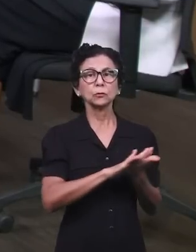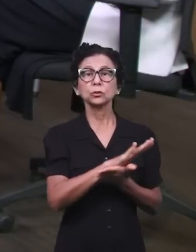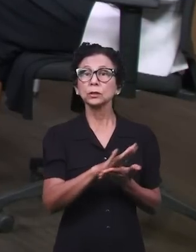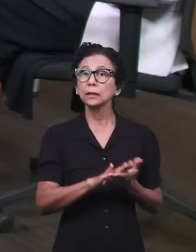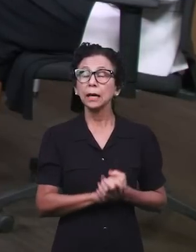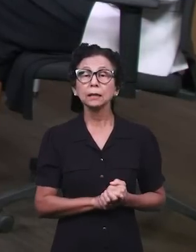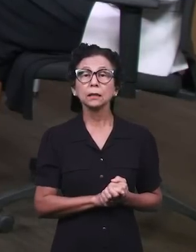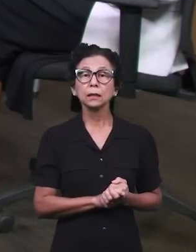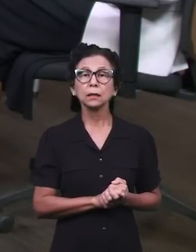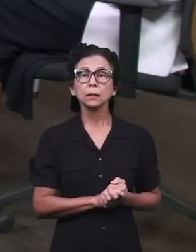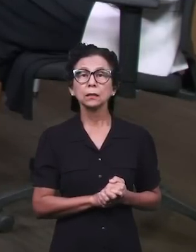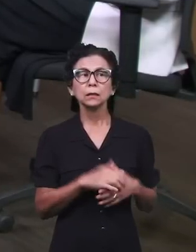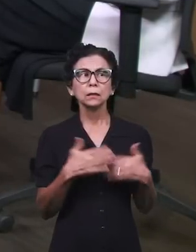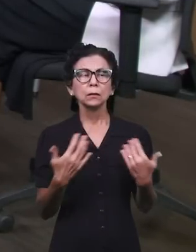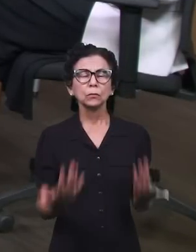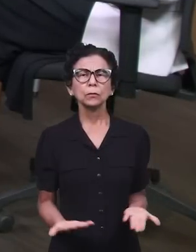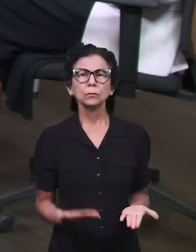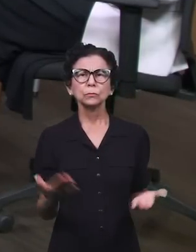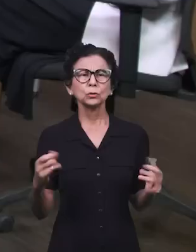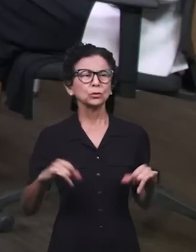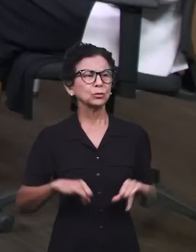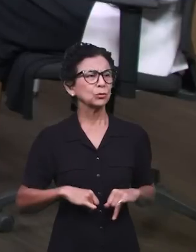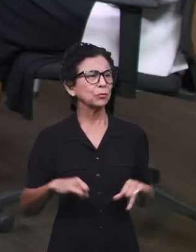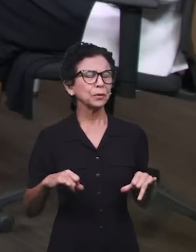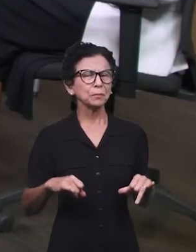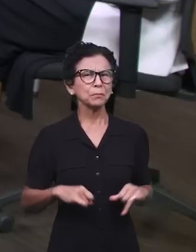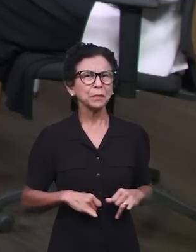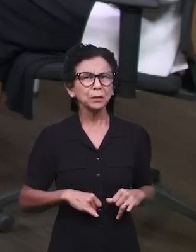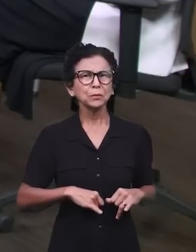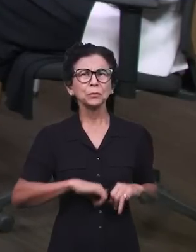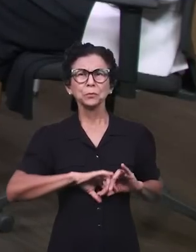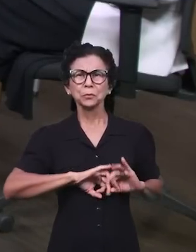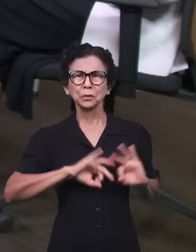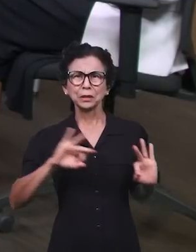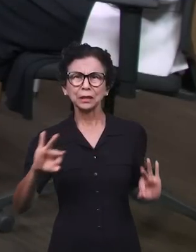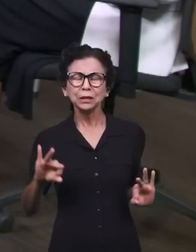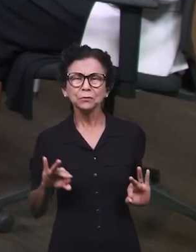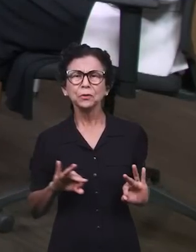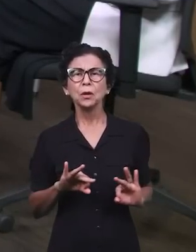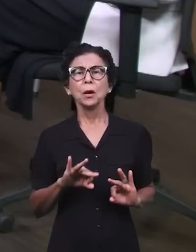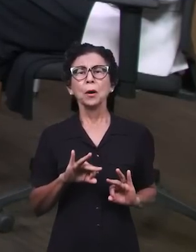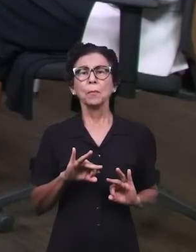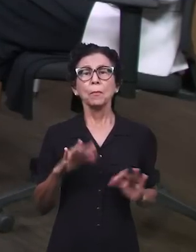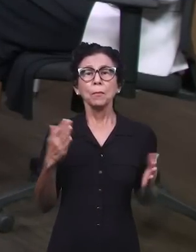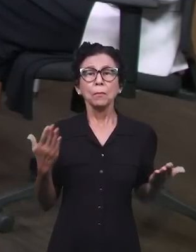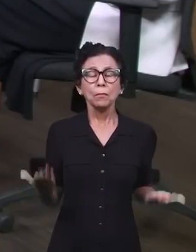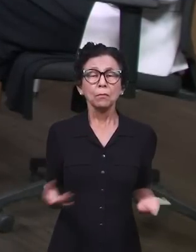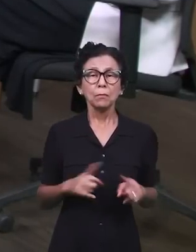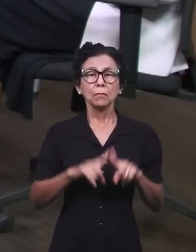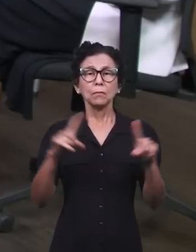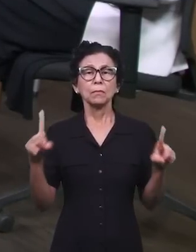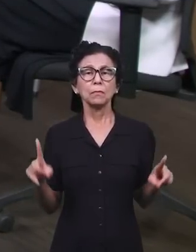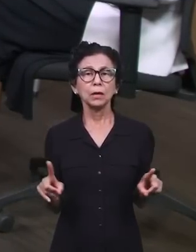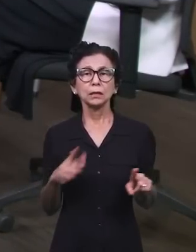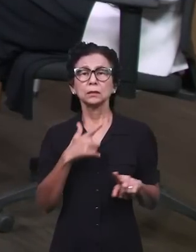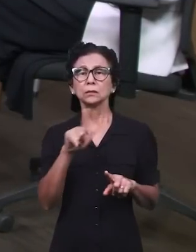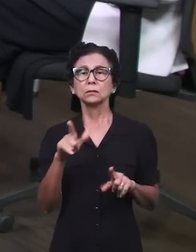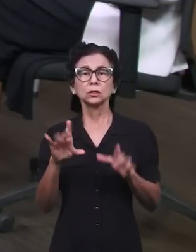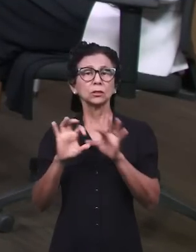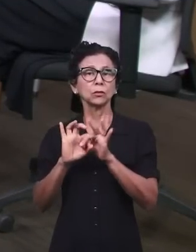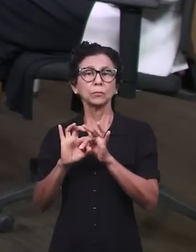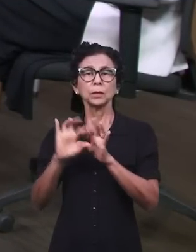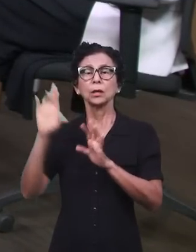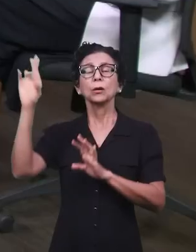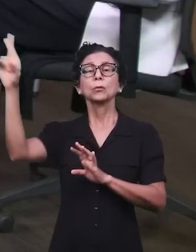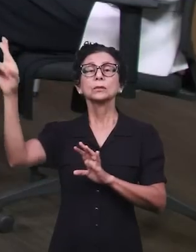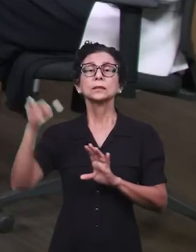tudo isso, o tormento em si, uma calamidade terrível, eles não estavam abrigados com o Senhor, não tinha abrigo nenhum, e quando terminou